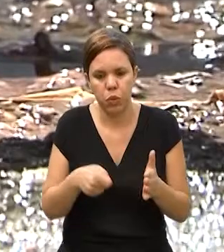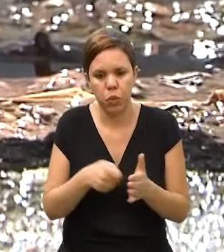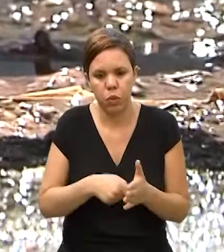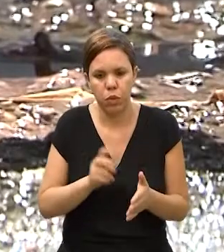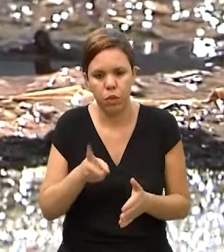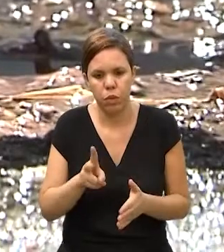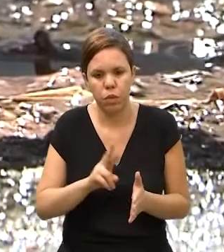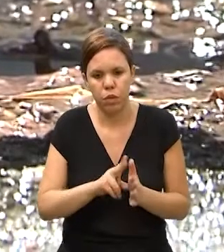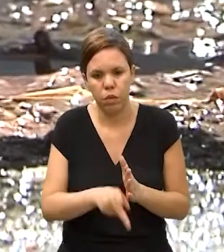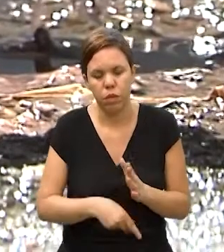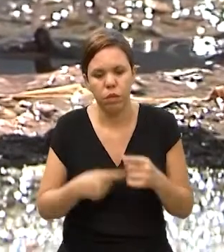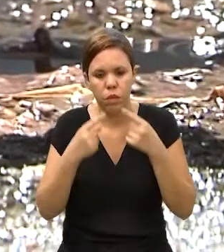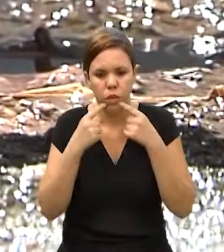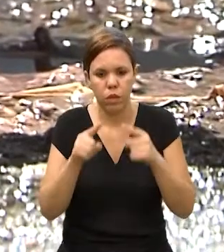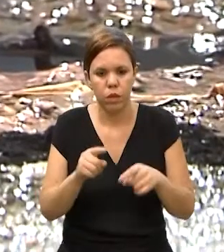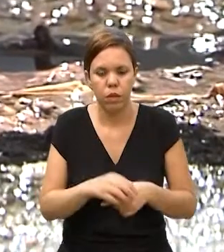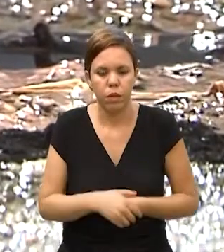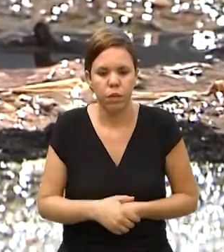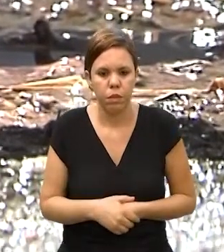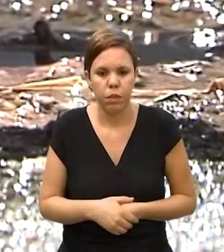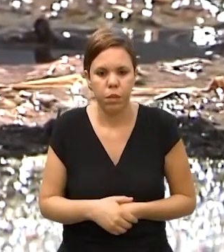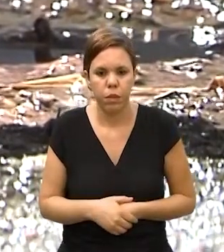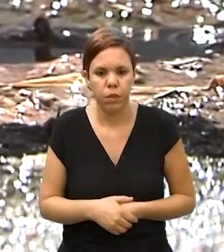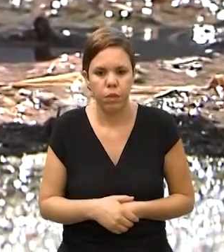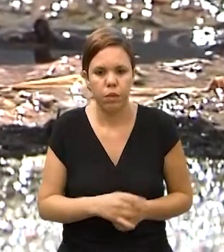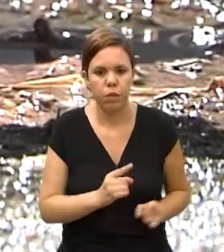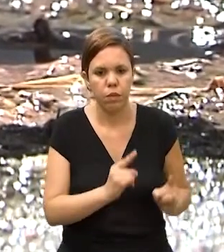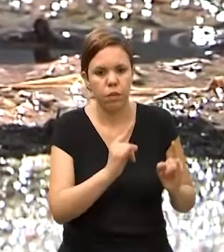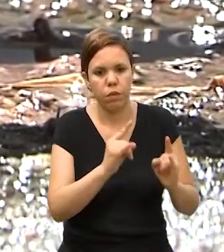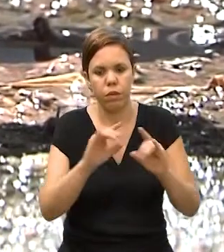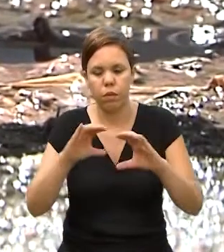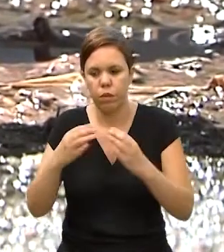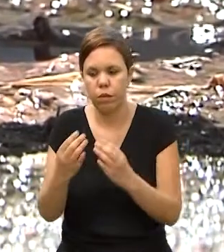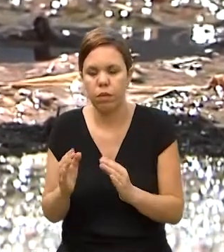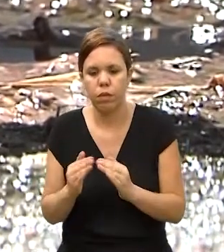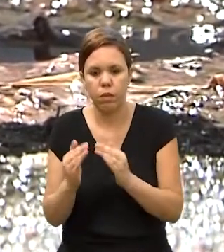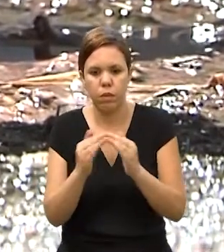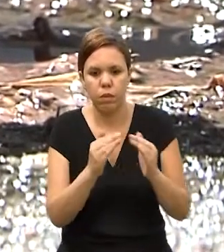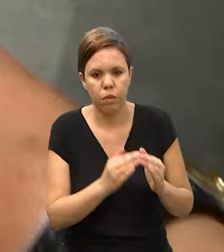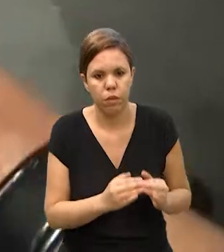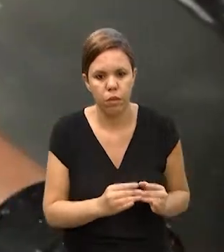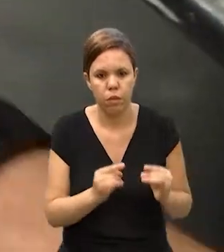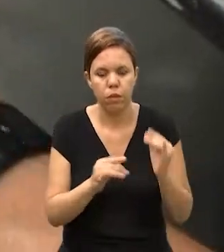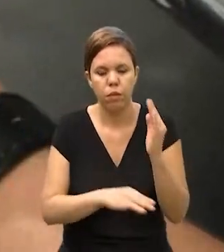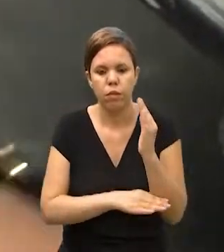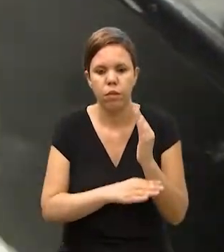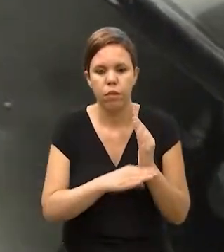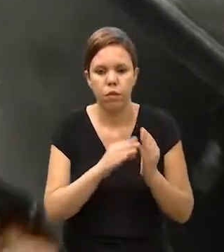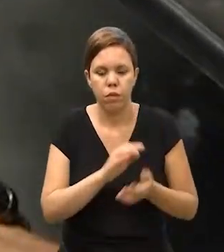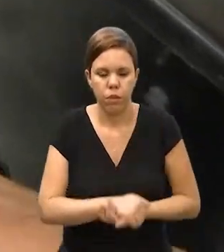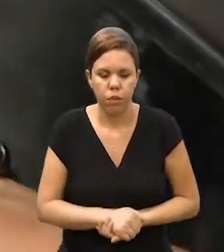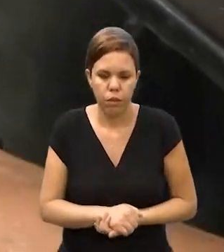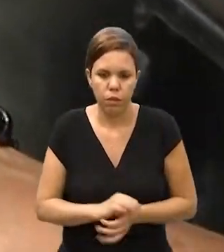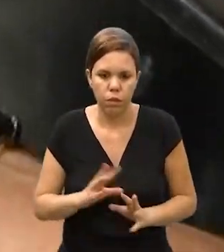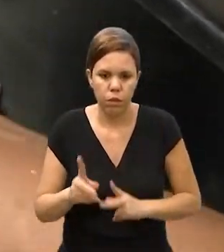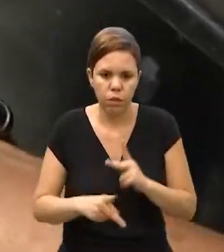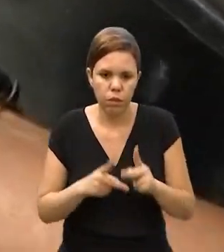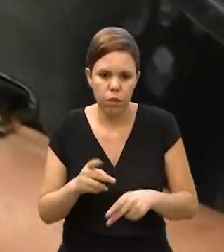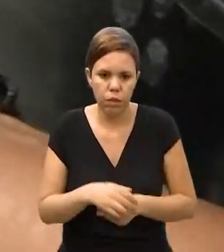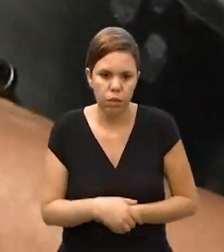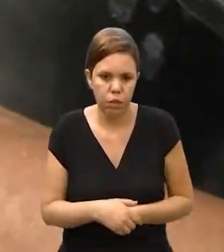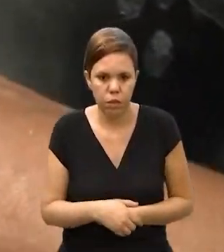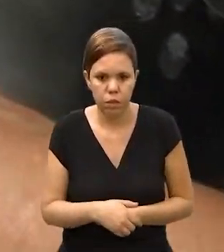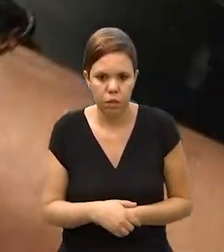recebe várias reclamações em condomínios, em casas, prédios, que todo mundo